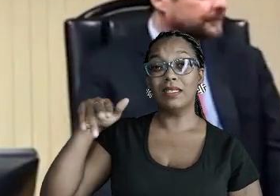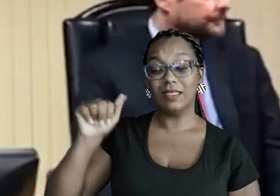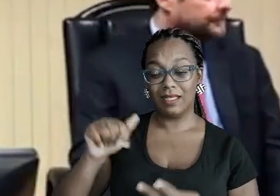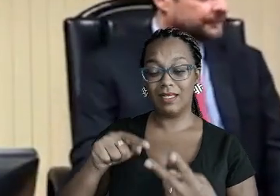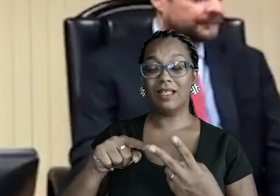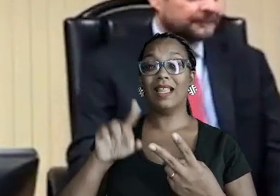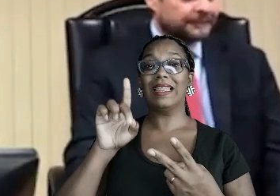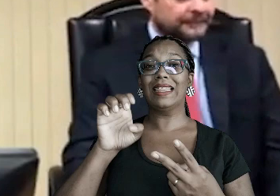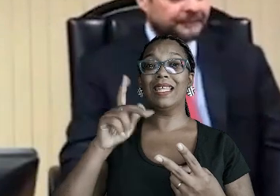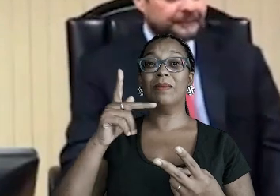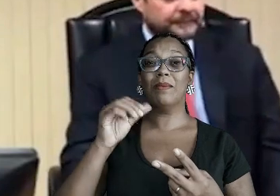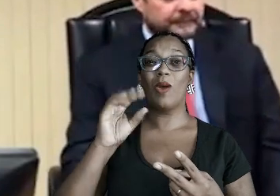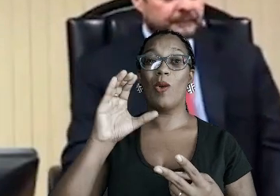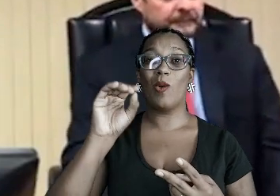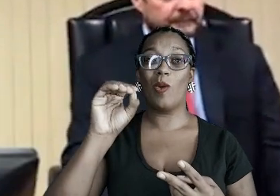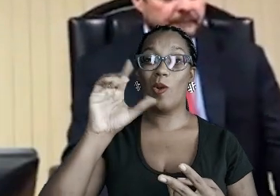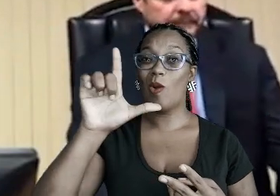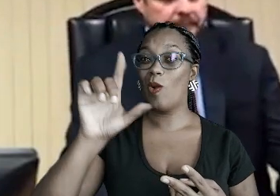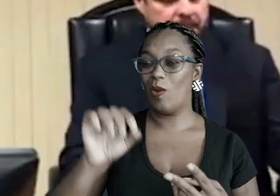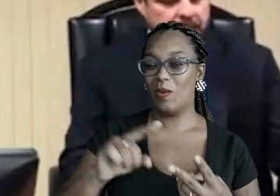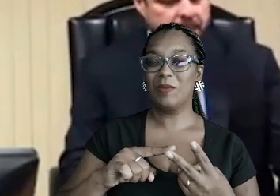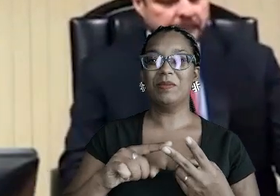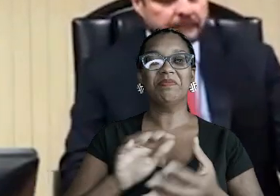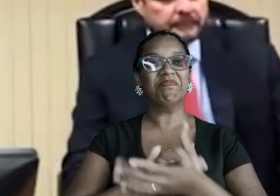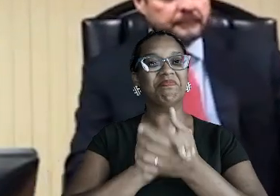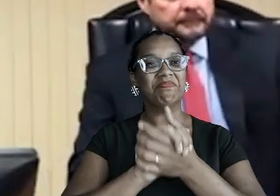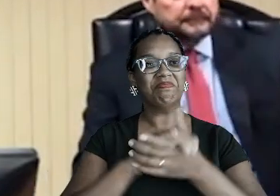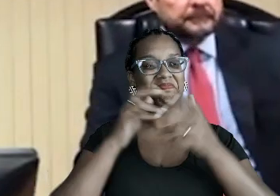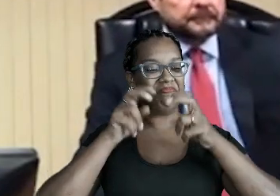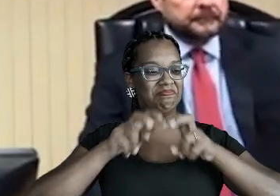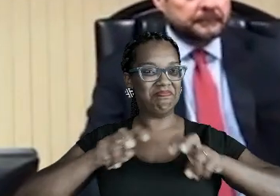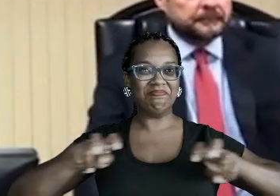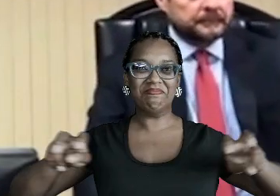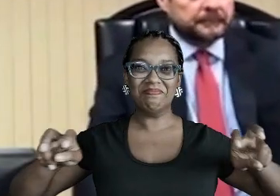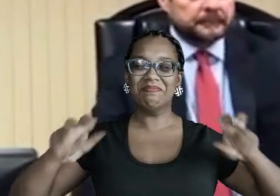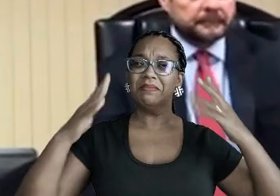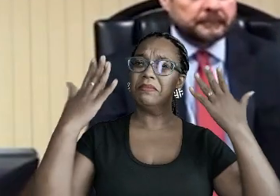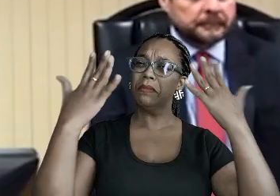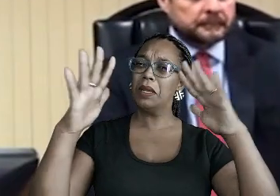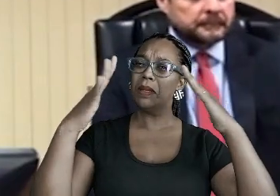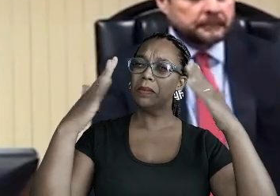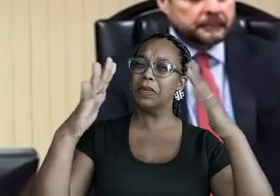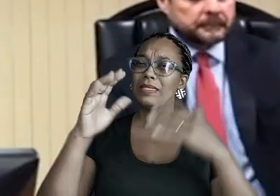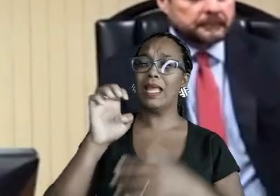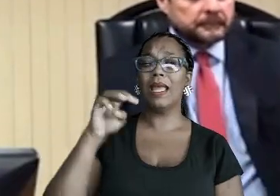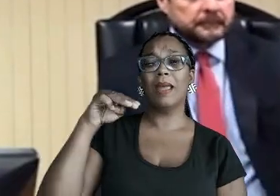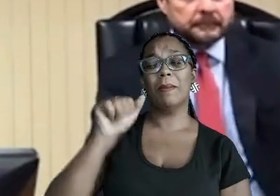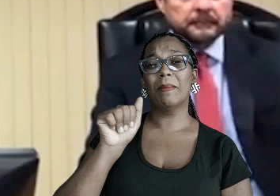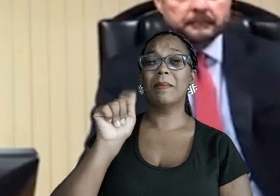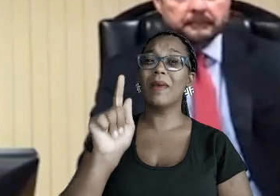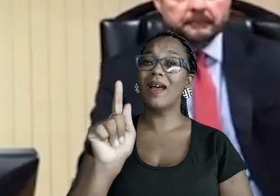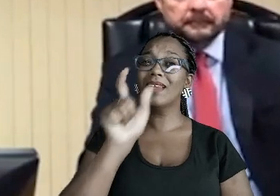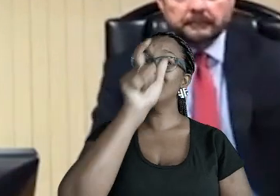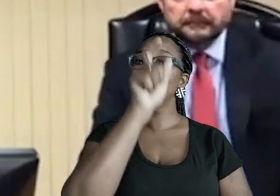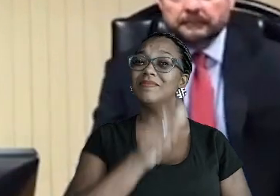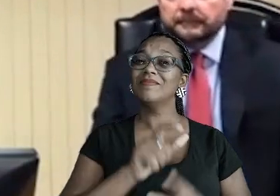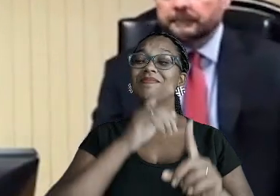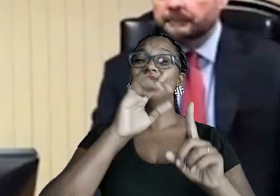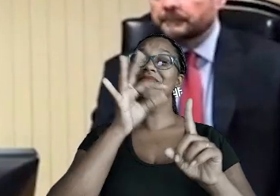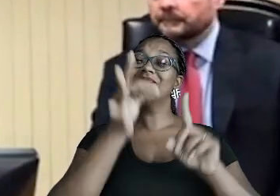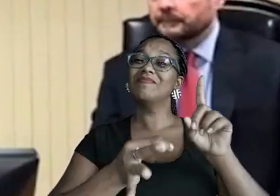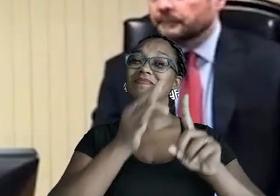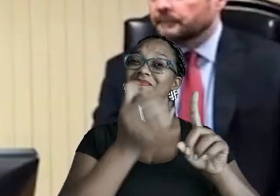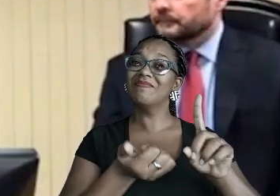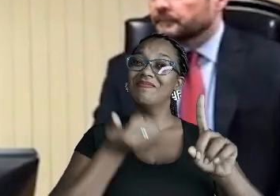ver Paolo iria cumprimentar os integrantes da mesa queria parabenizar emag na figura da desembargadora